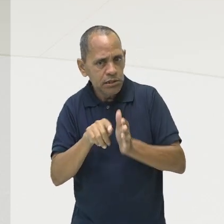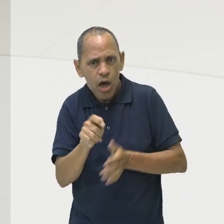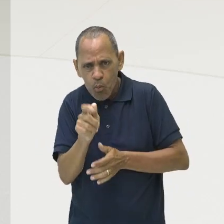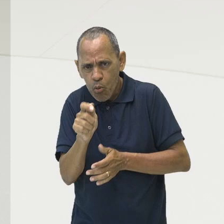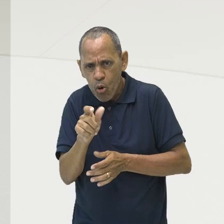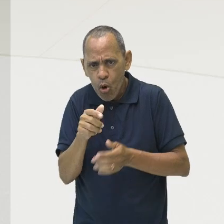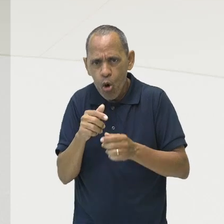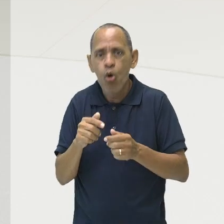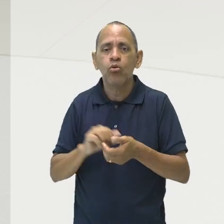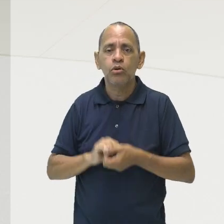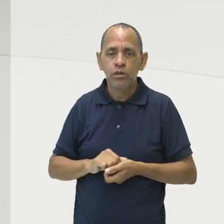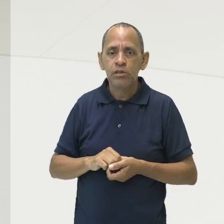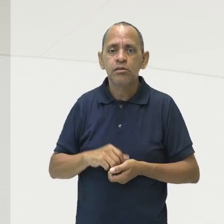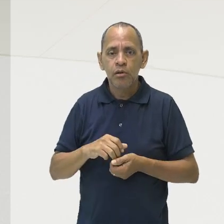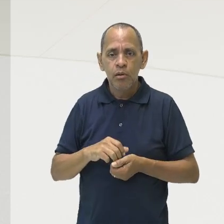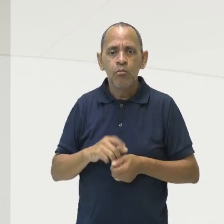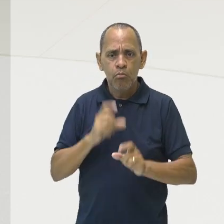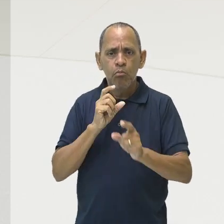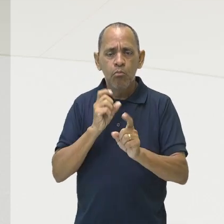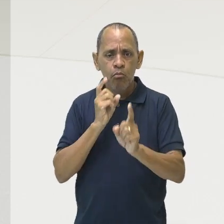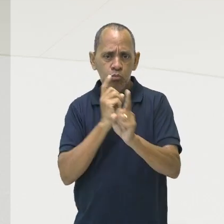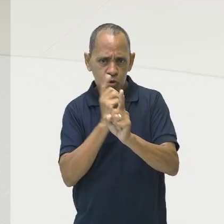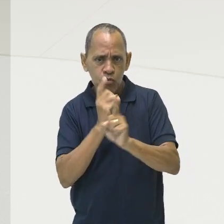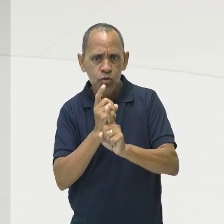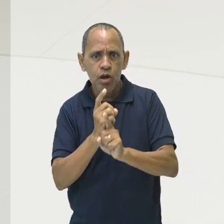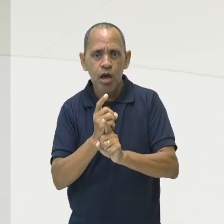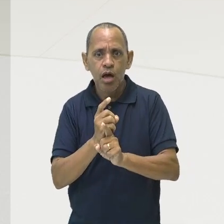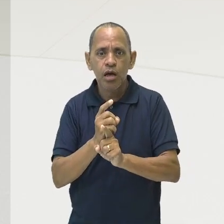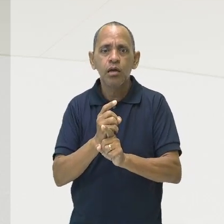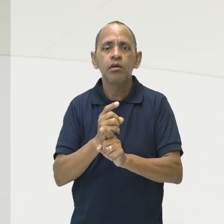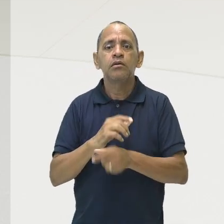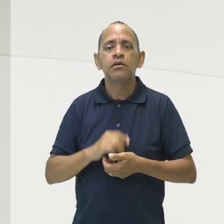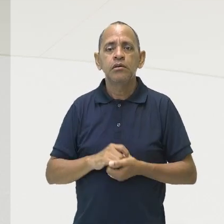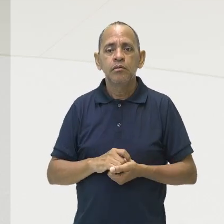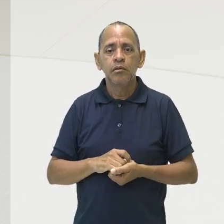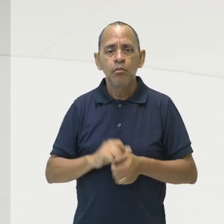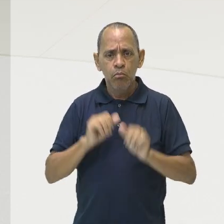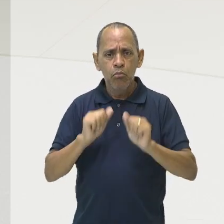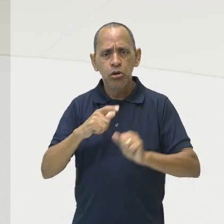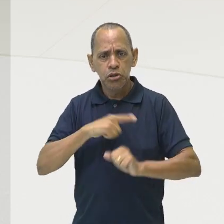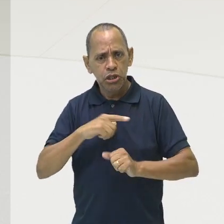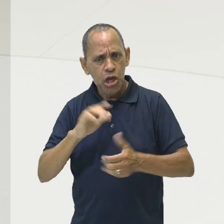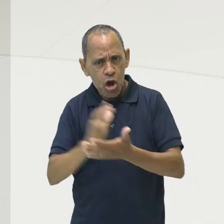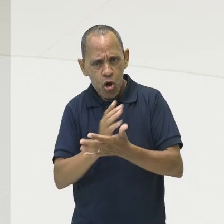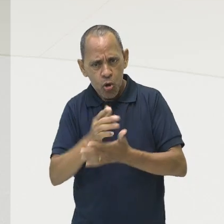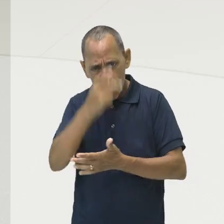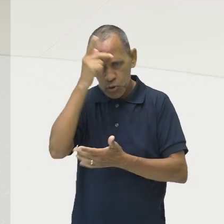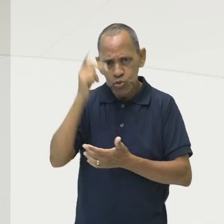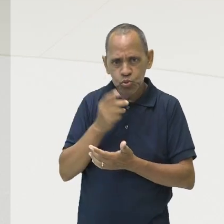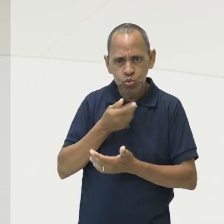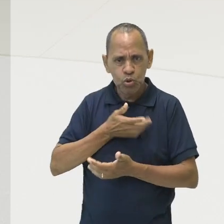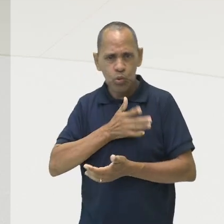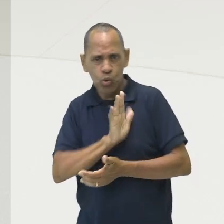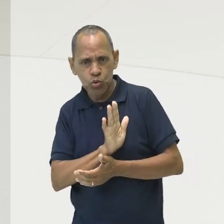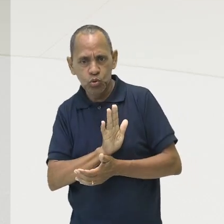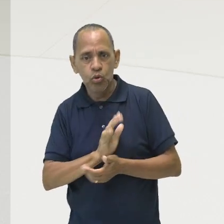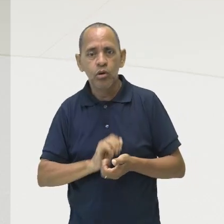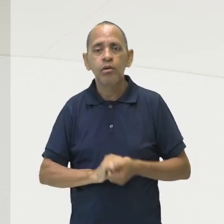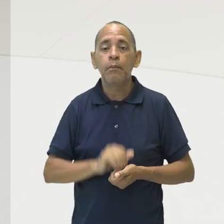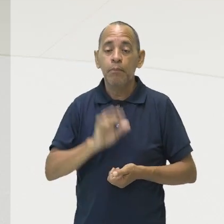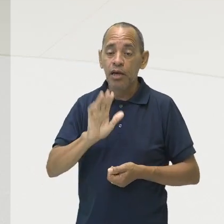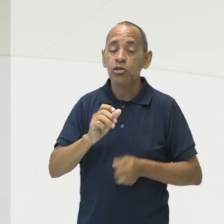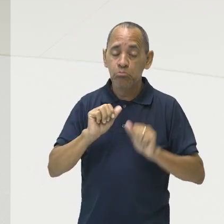alguém não tenha gostado. Mas eu vejo assim, que se alguém que não gostou está precisando assistir